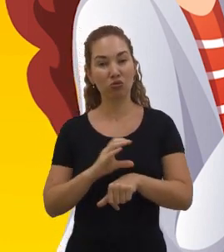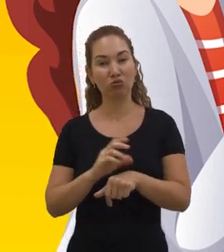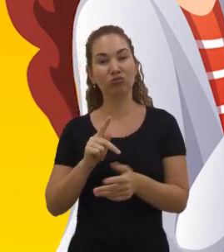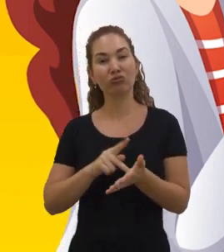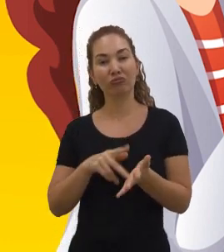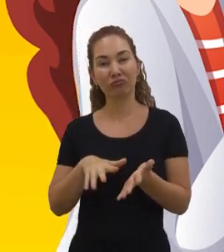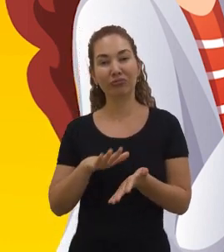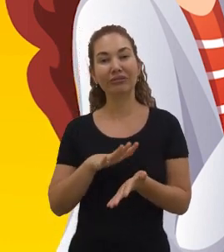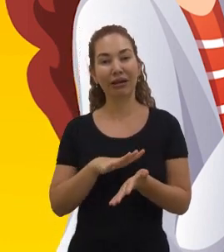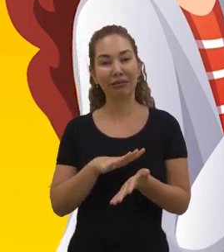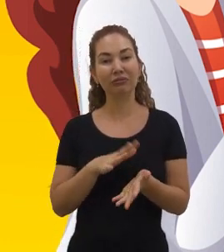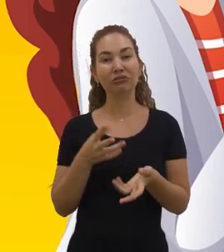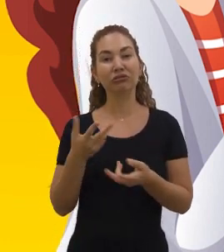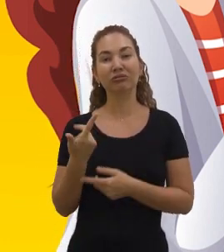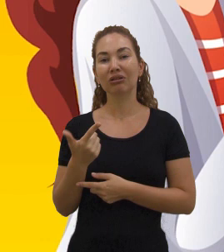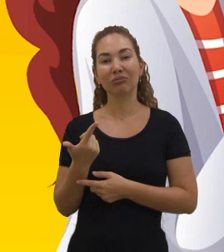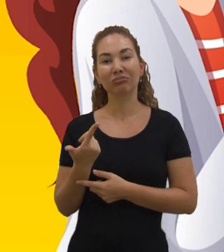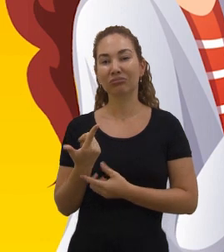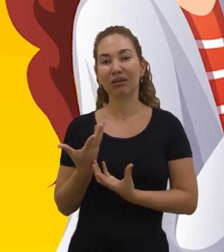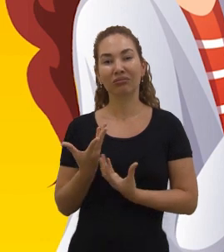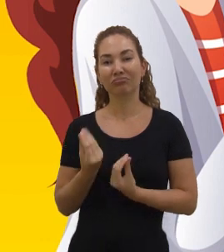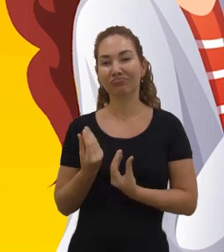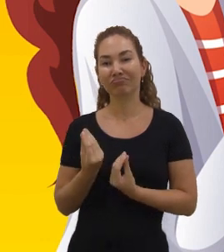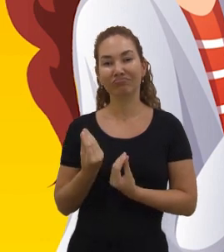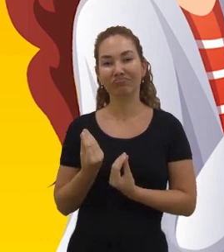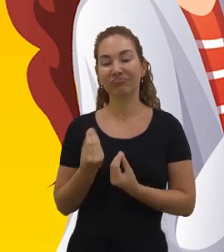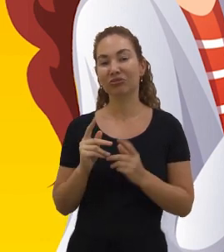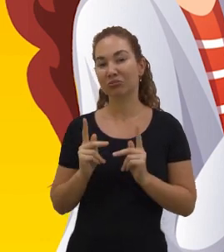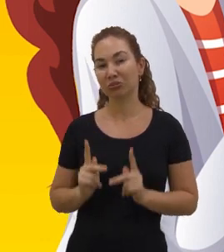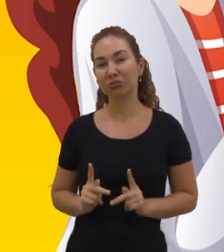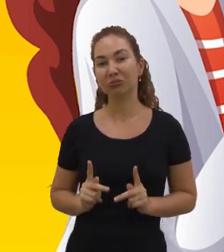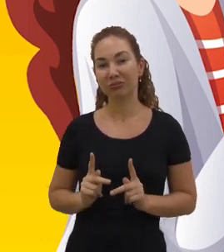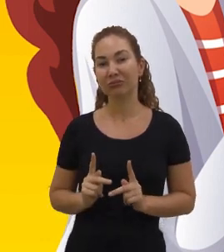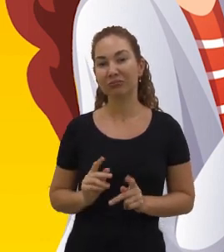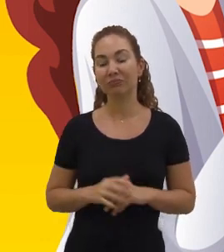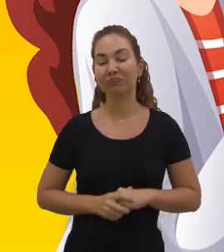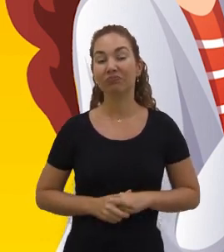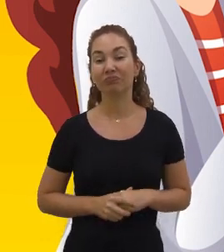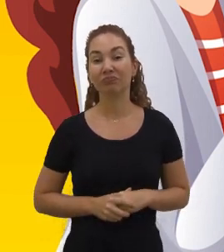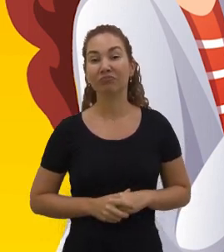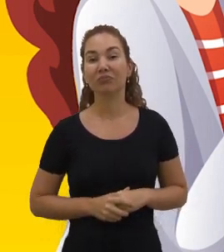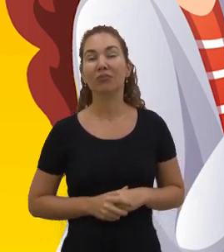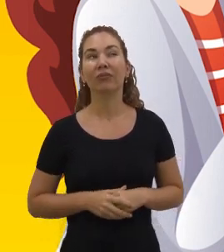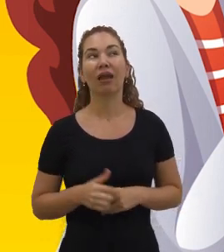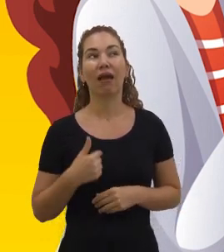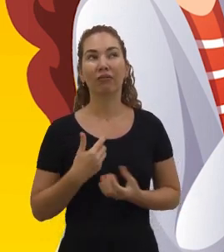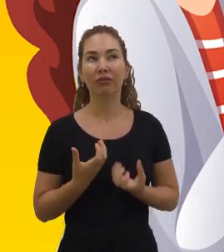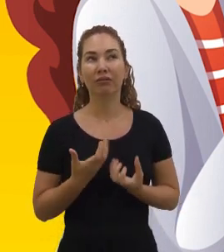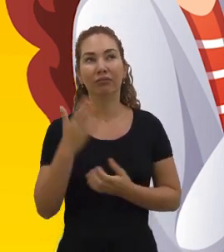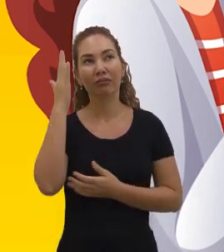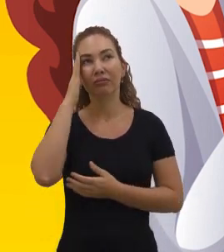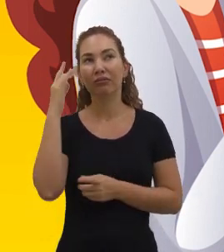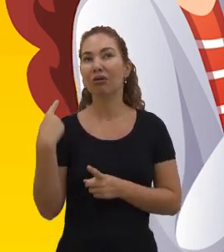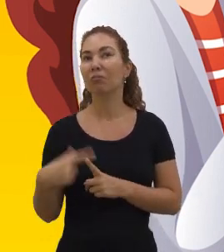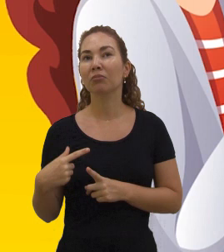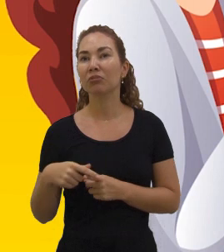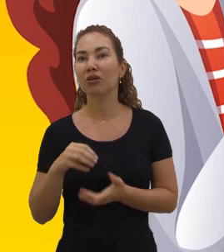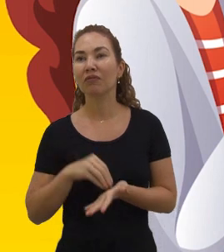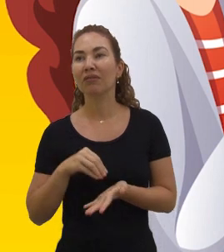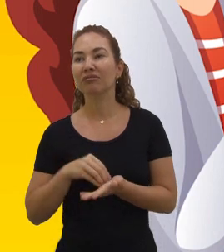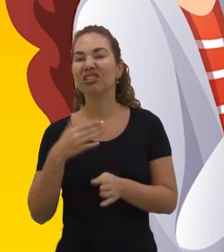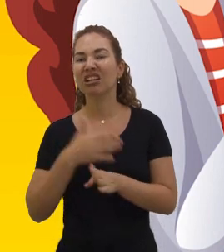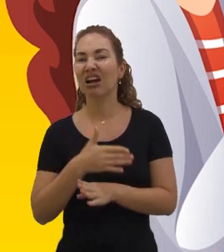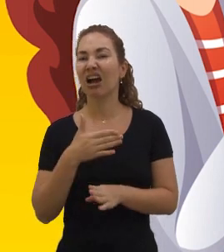realmente, assim, a gente vê que não tem muitas pessoas. E eu queria muito entender, tipo, por que se dá essa falta de